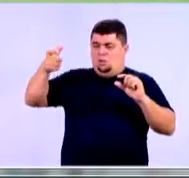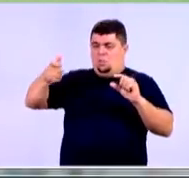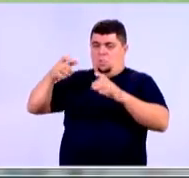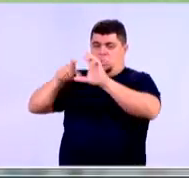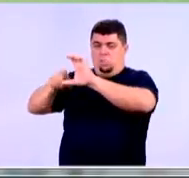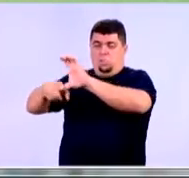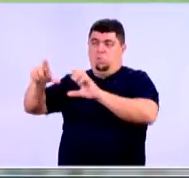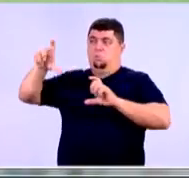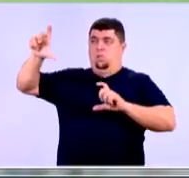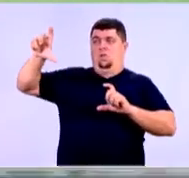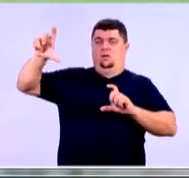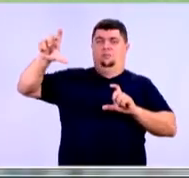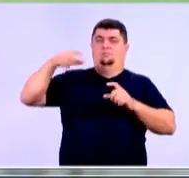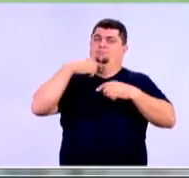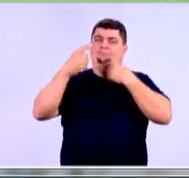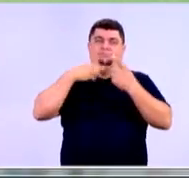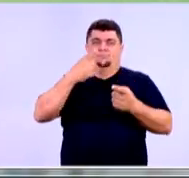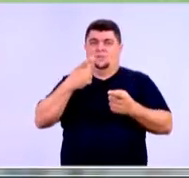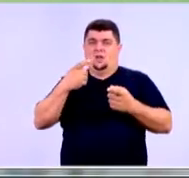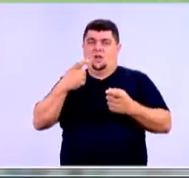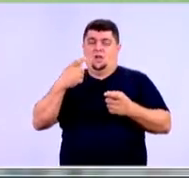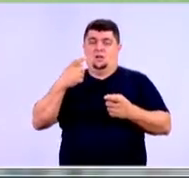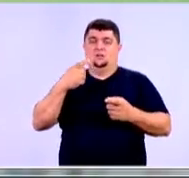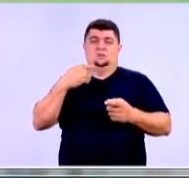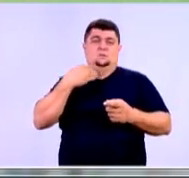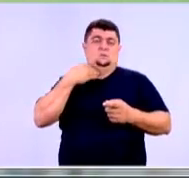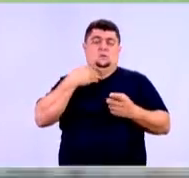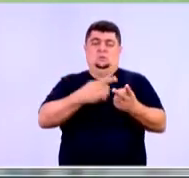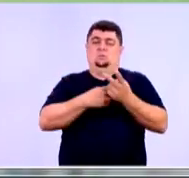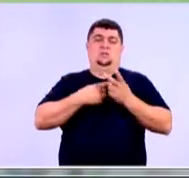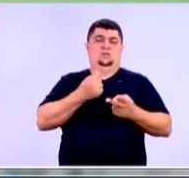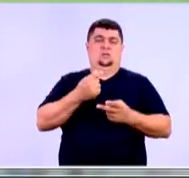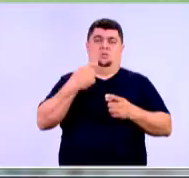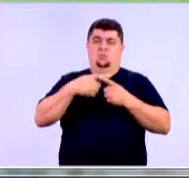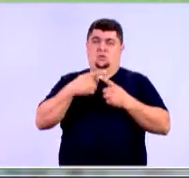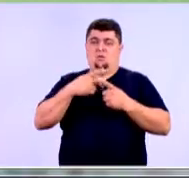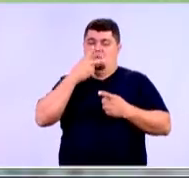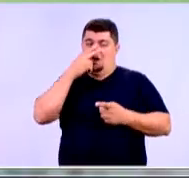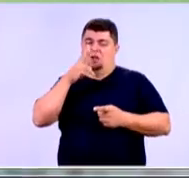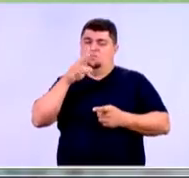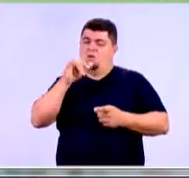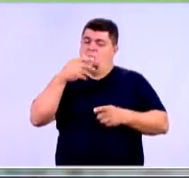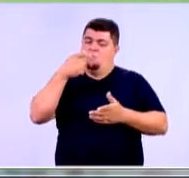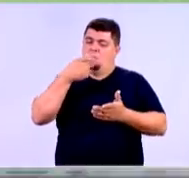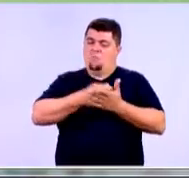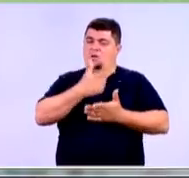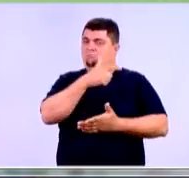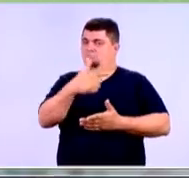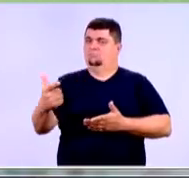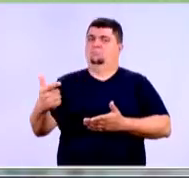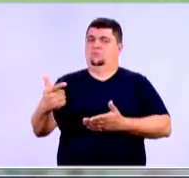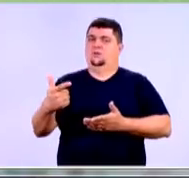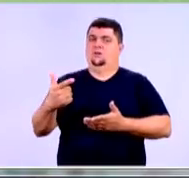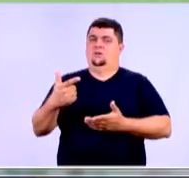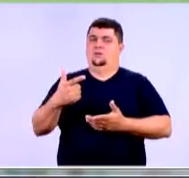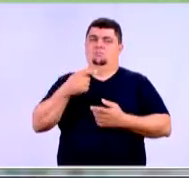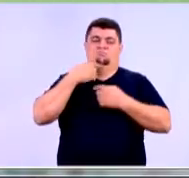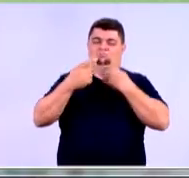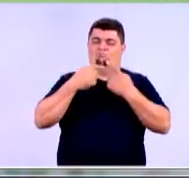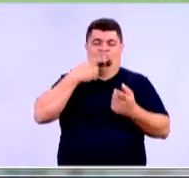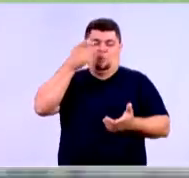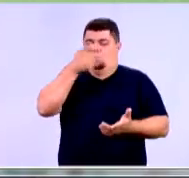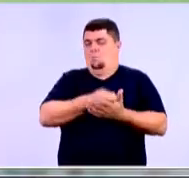captação de novos empréstimos e financiamentos, já que demonstra incapacidade de pagamento de suas dívidas com